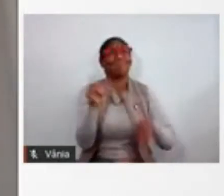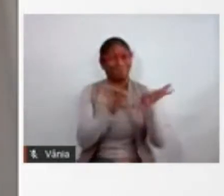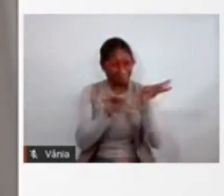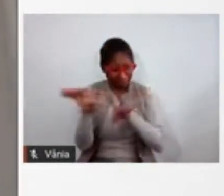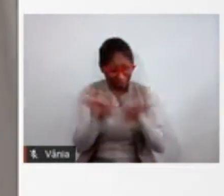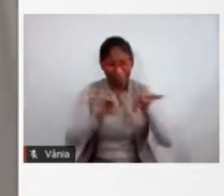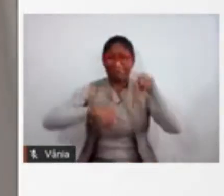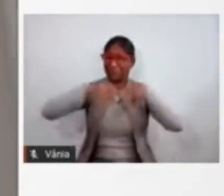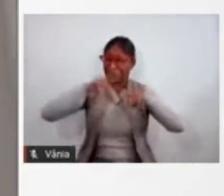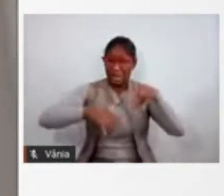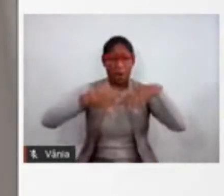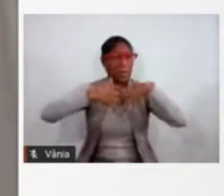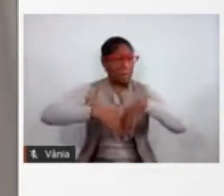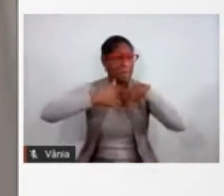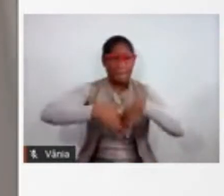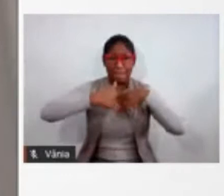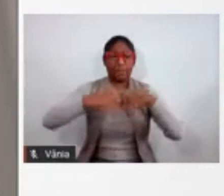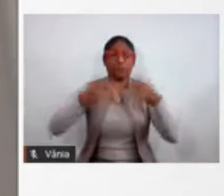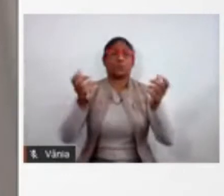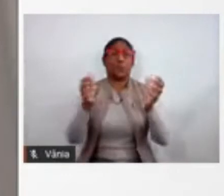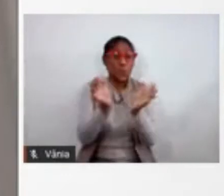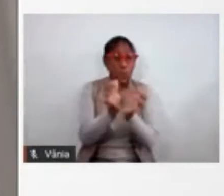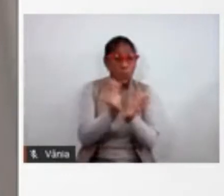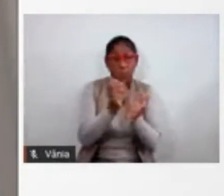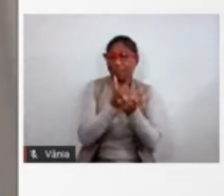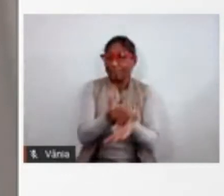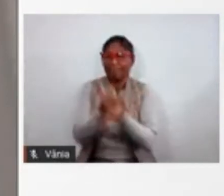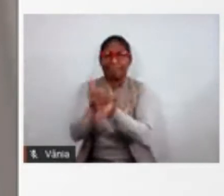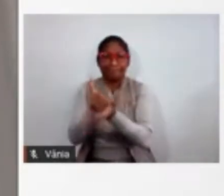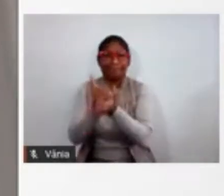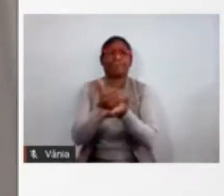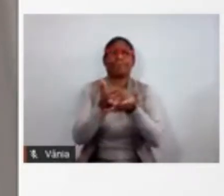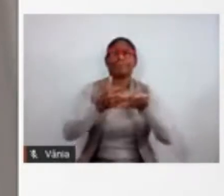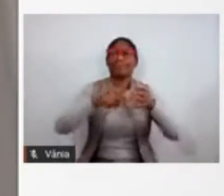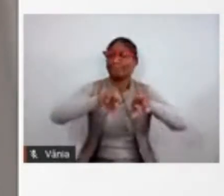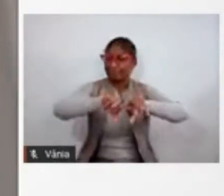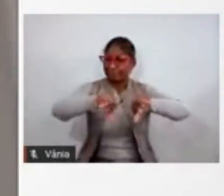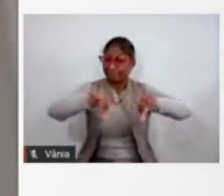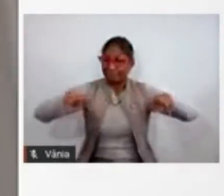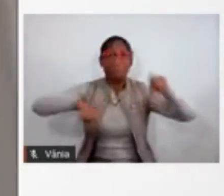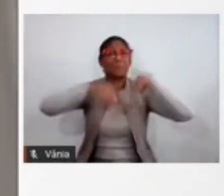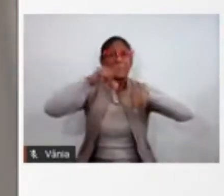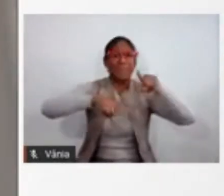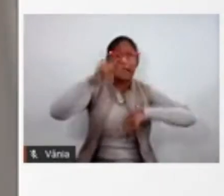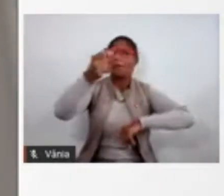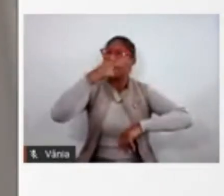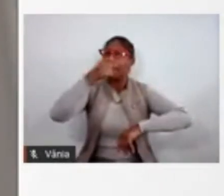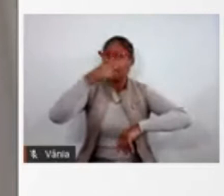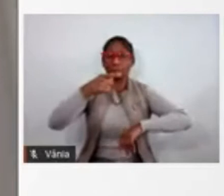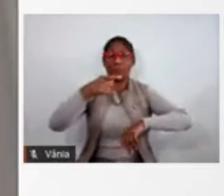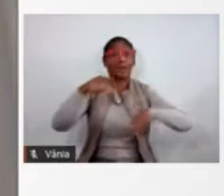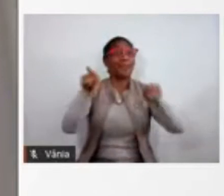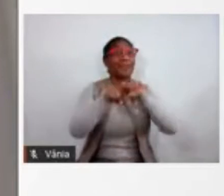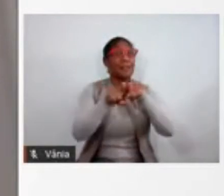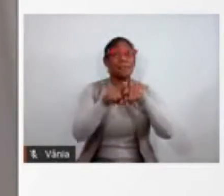os equipamentos, são os itens, os insumos necessários em medicamentos e, claro, a